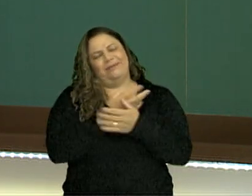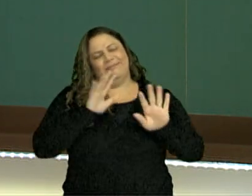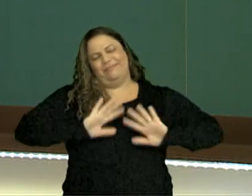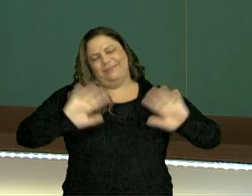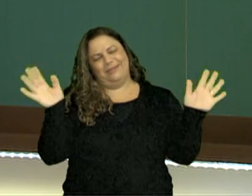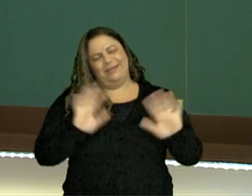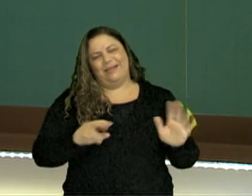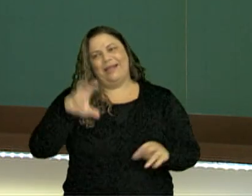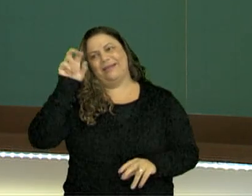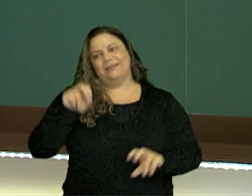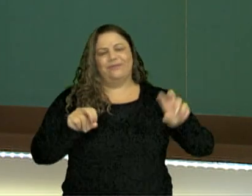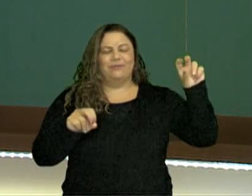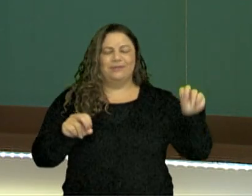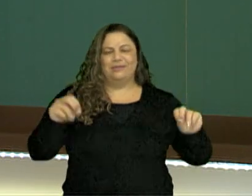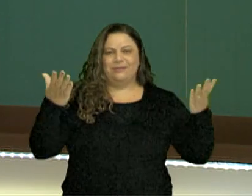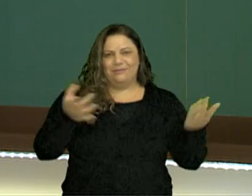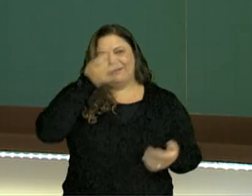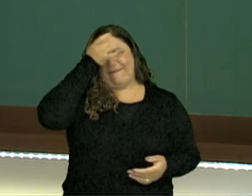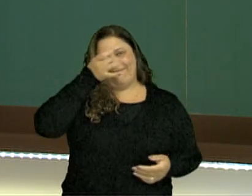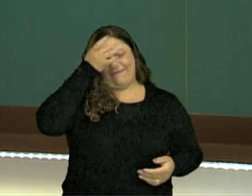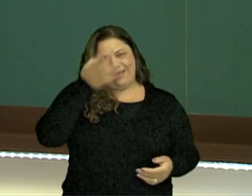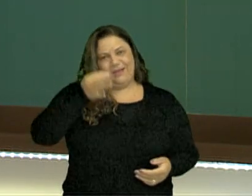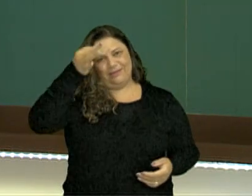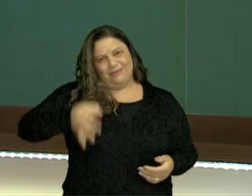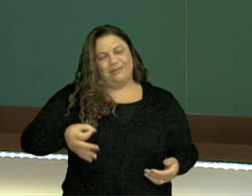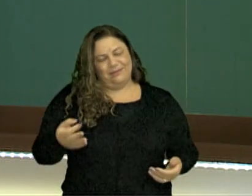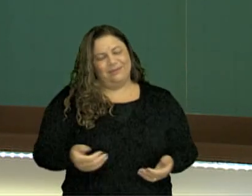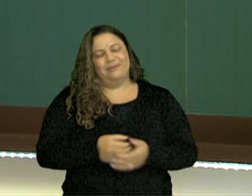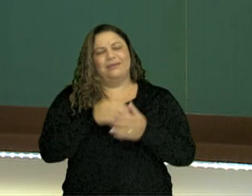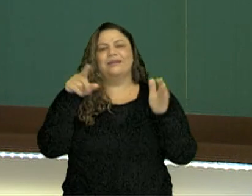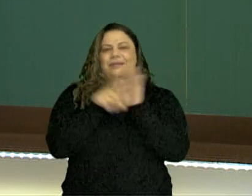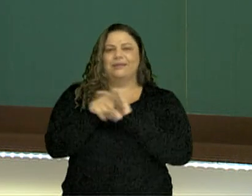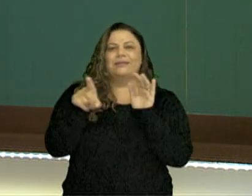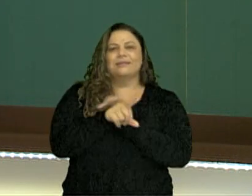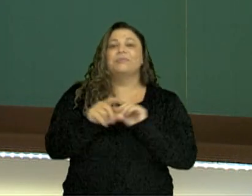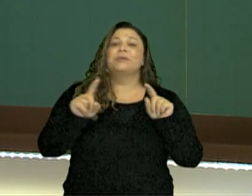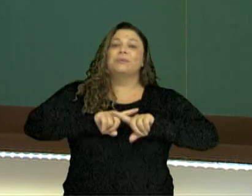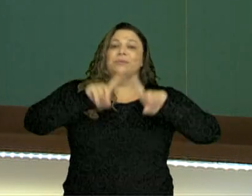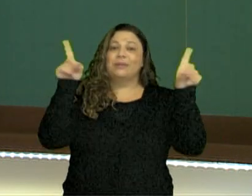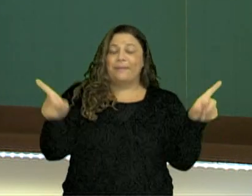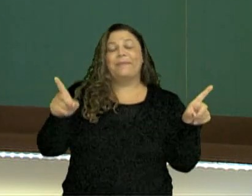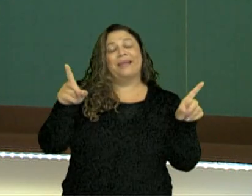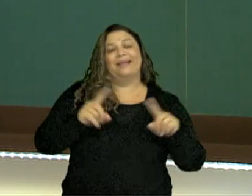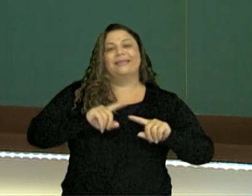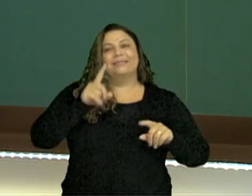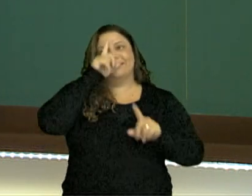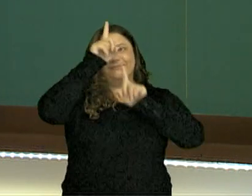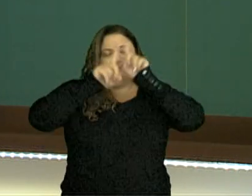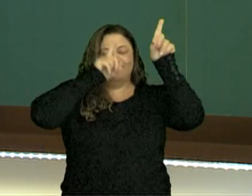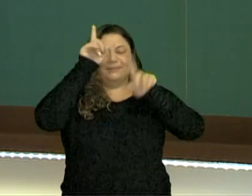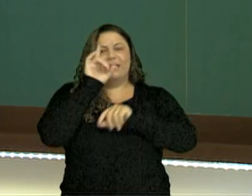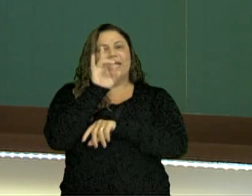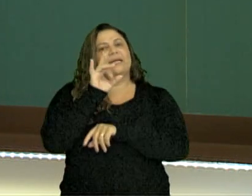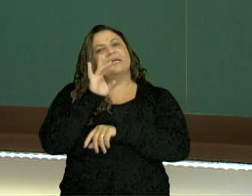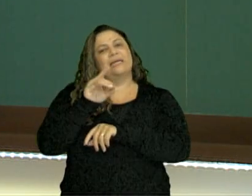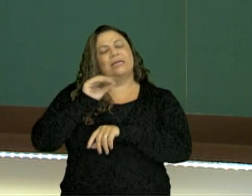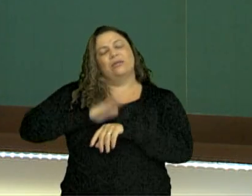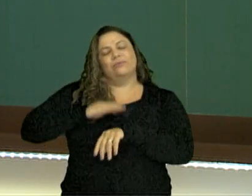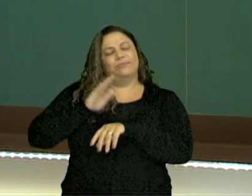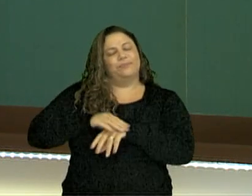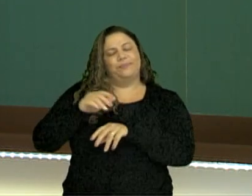né? Fácil de acertar uma questão dessa, né? Mas que a ideia era só fazer